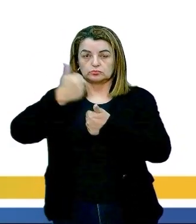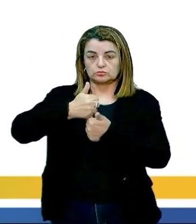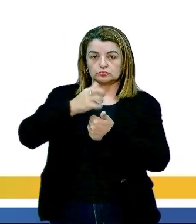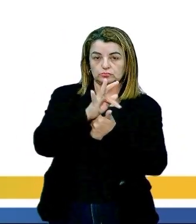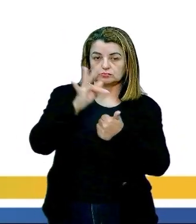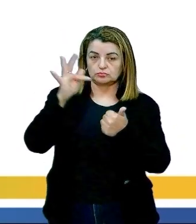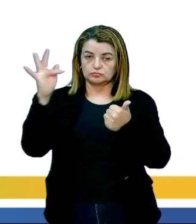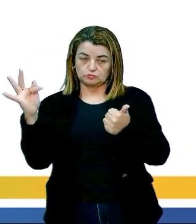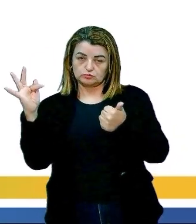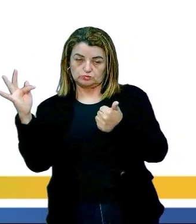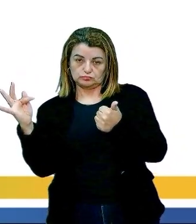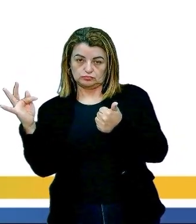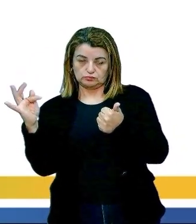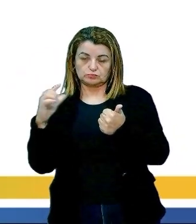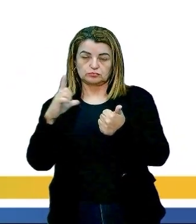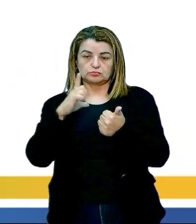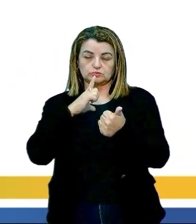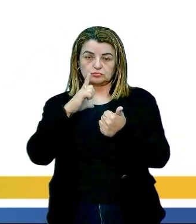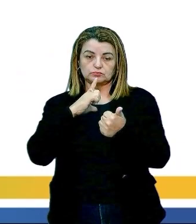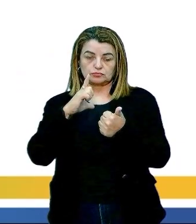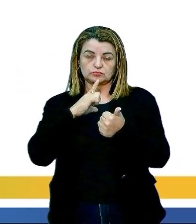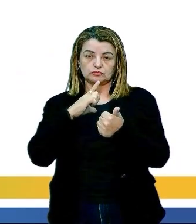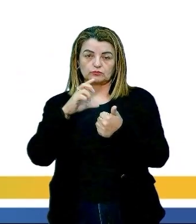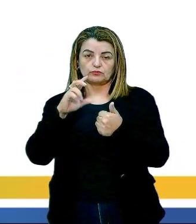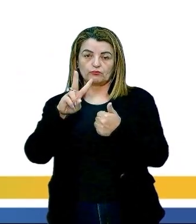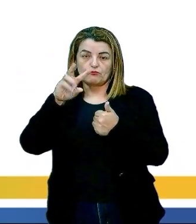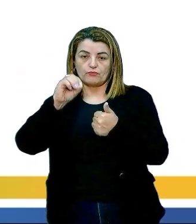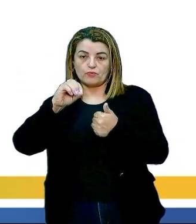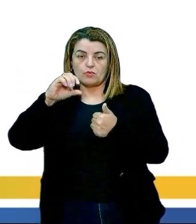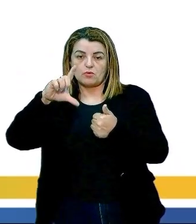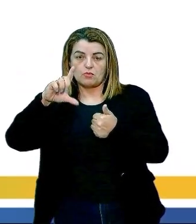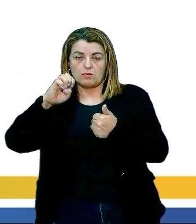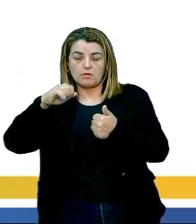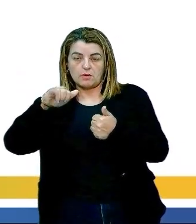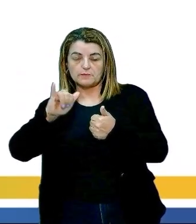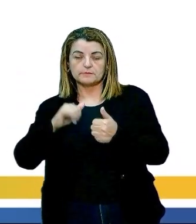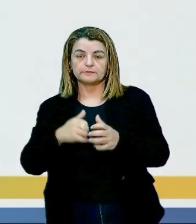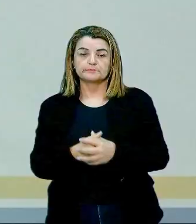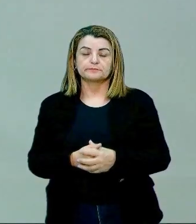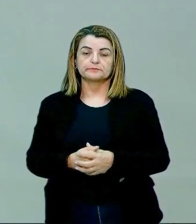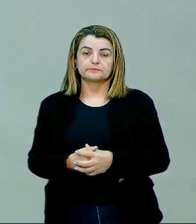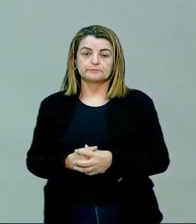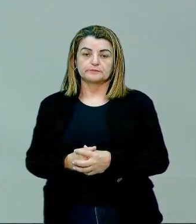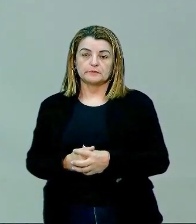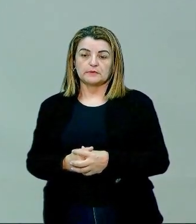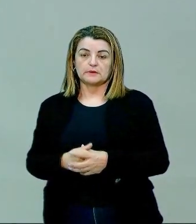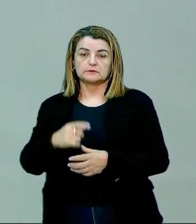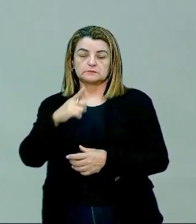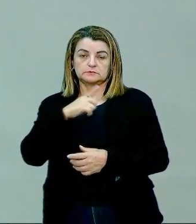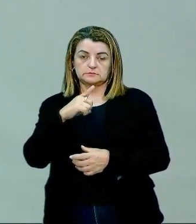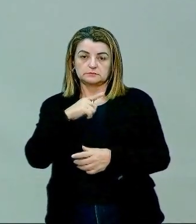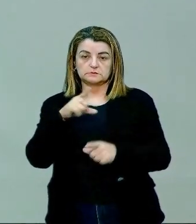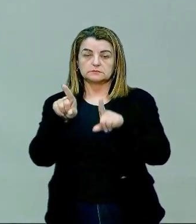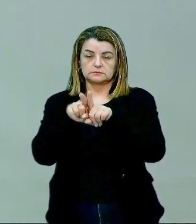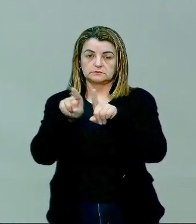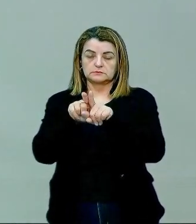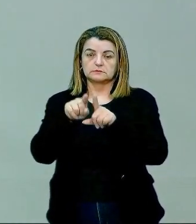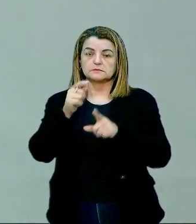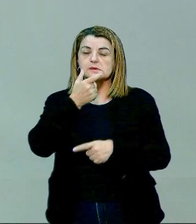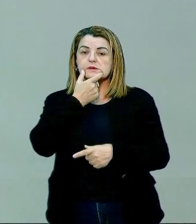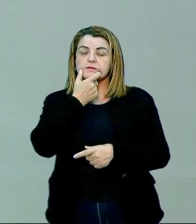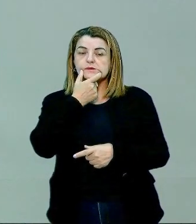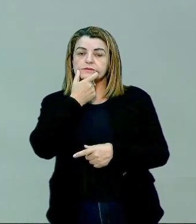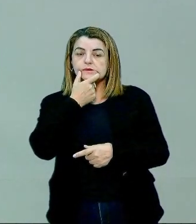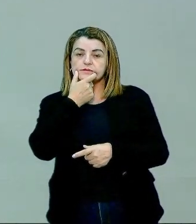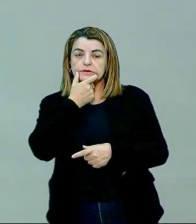o verbo jogar e o complemento vôlei, ok? Existe também em inglês como você